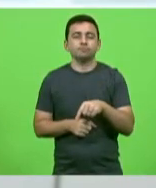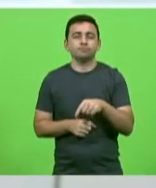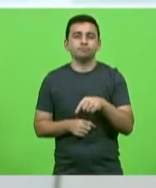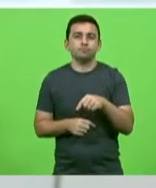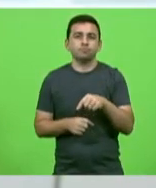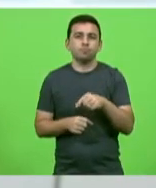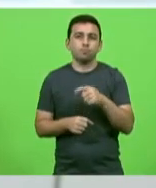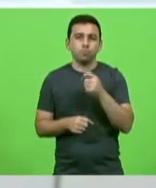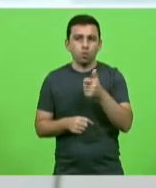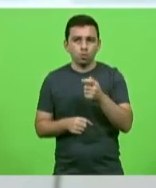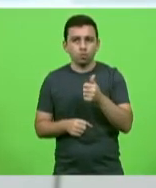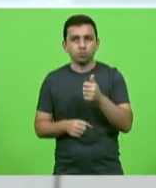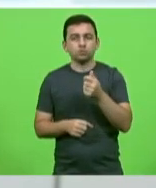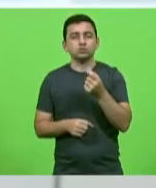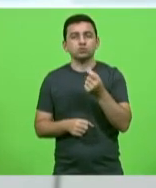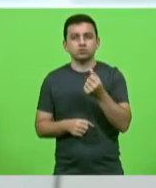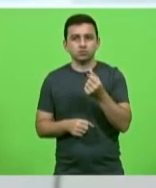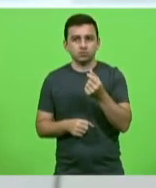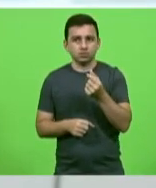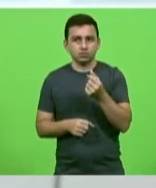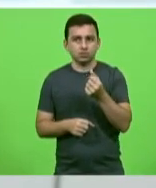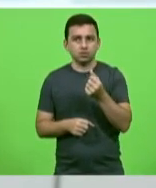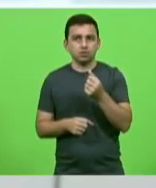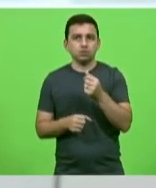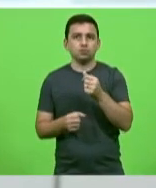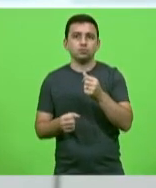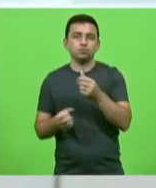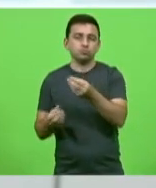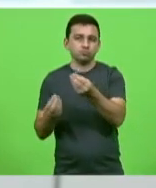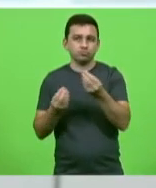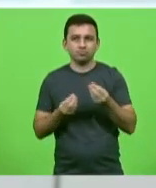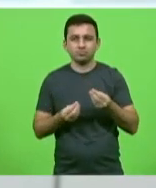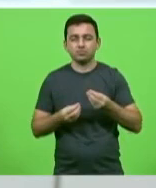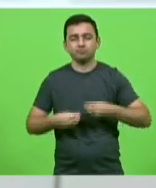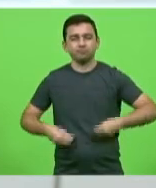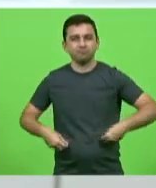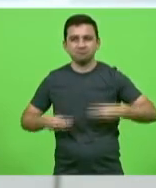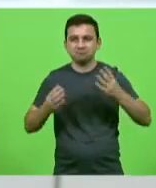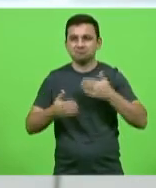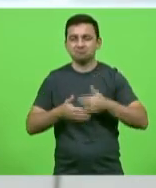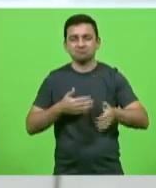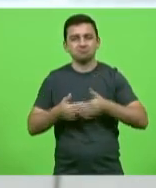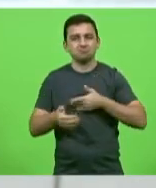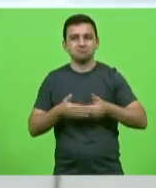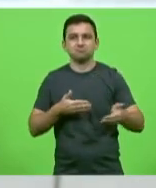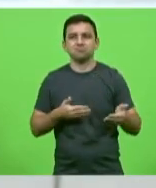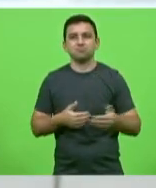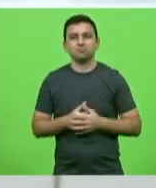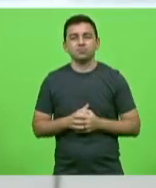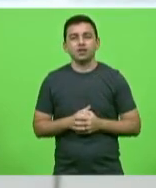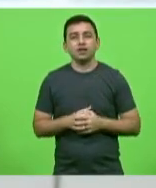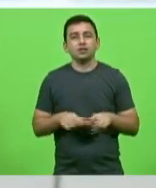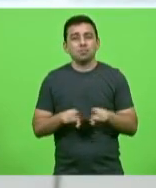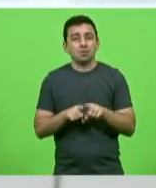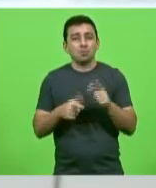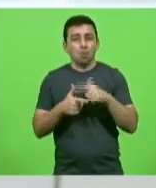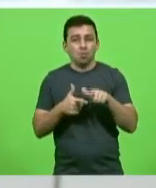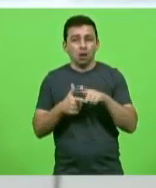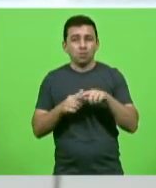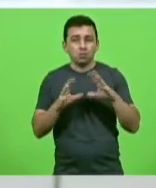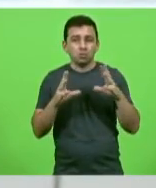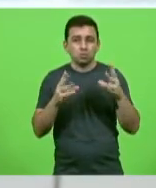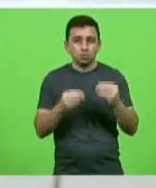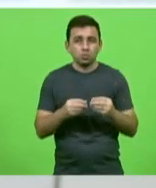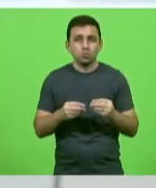disponibilizados de forma totalmente descuidada não bastasse mudando as Finanças Públicas